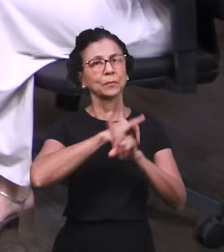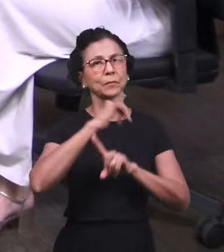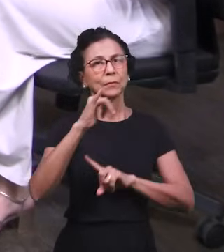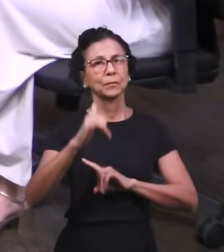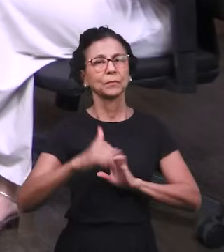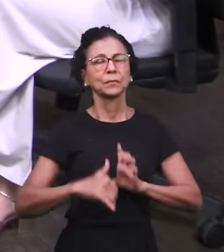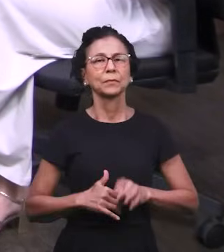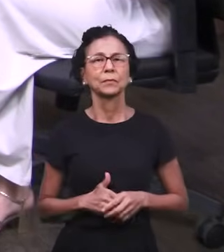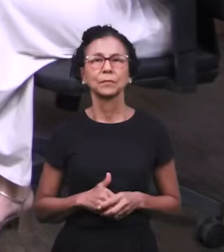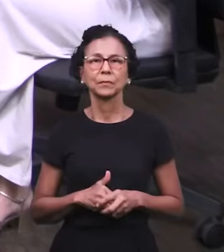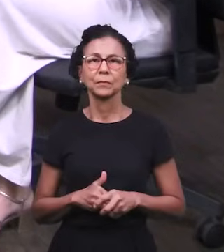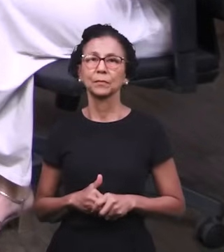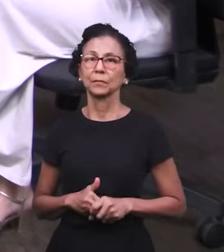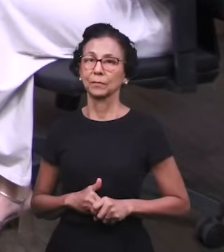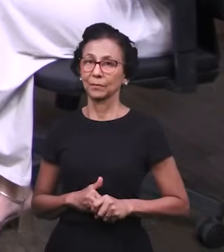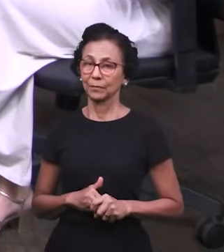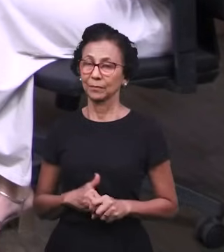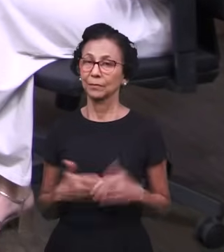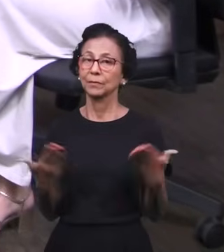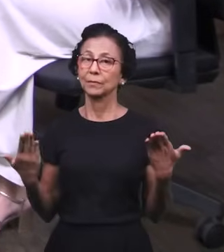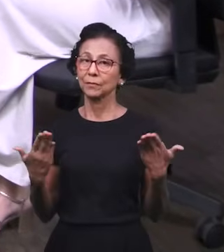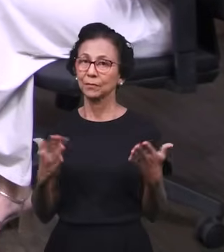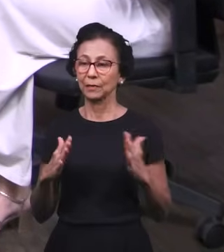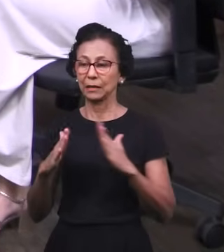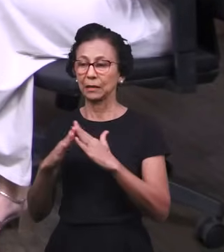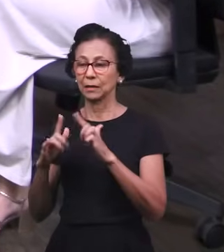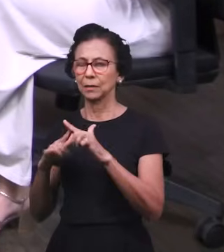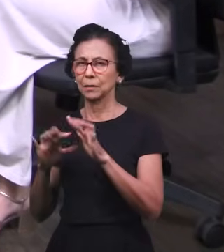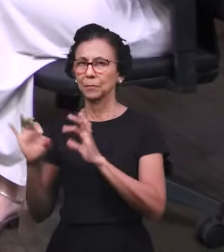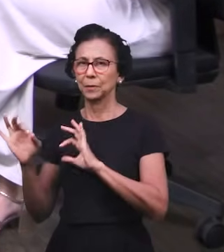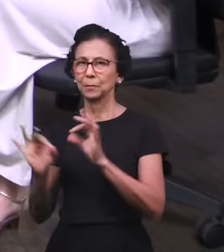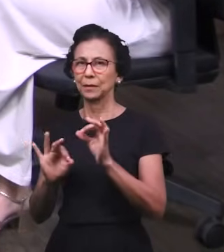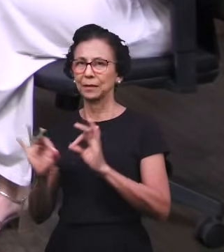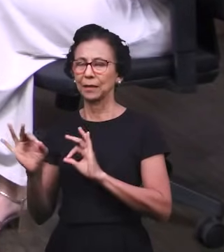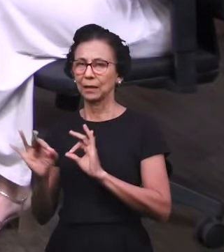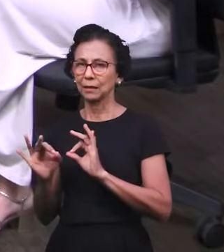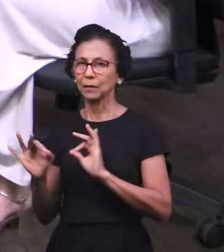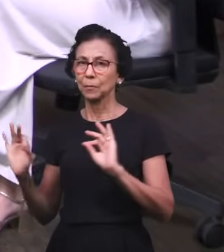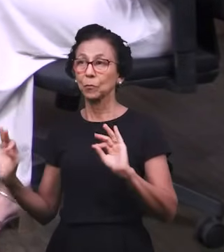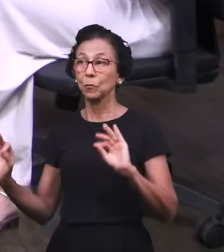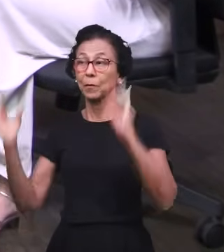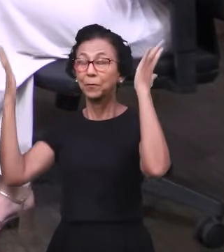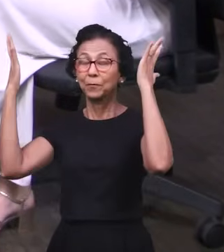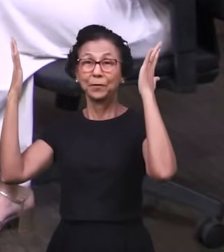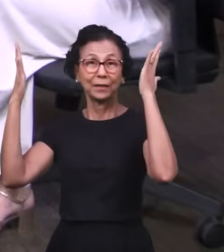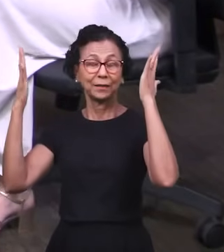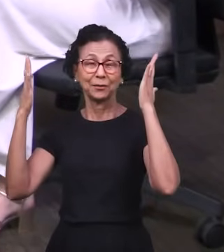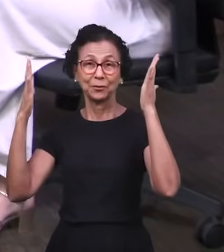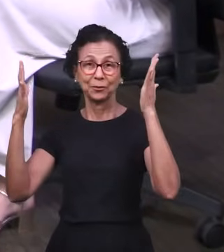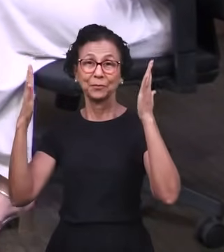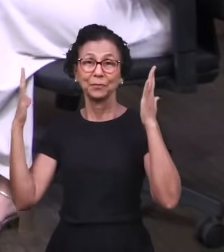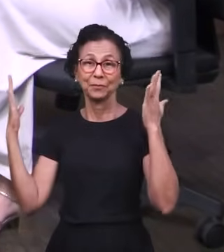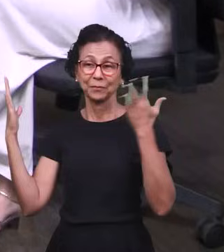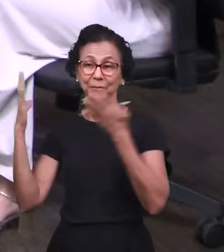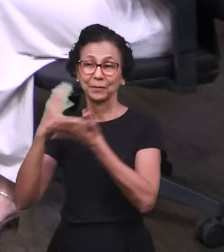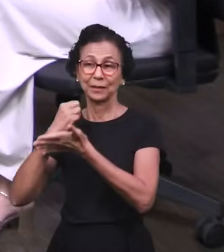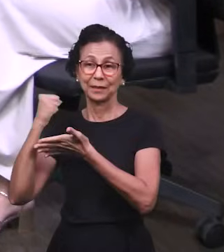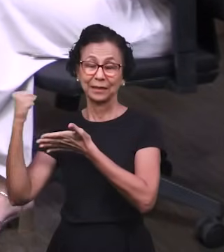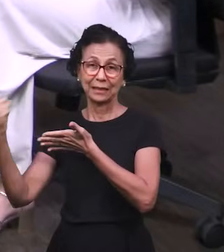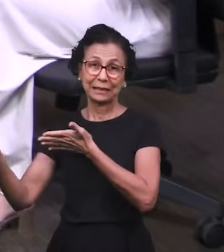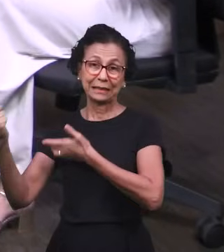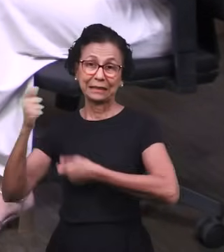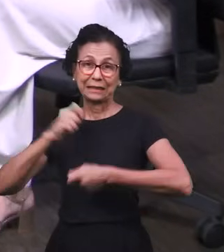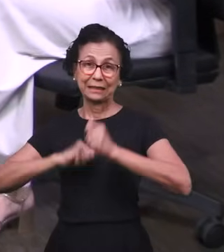como igreja, daqueles que aqui estamos, a maior expectativa da volta de Jesus, muitas pessoas que às vezes estão do nosso lado, no trabalho, na escola,